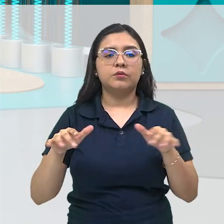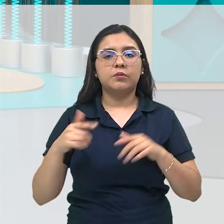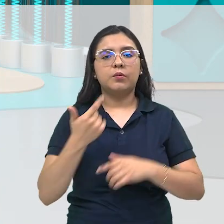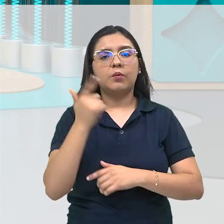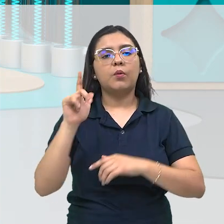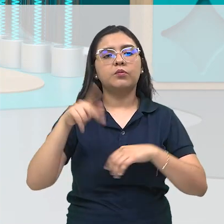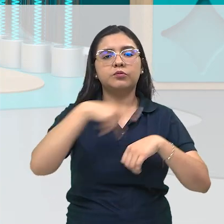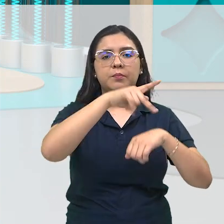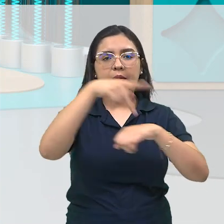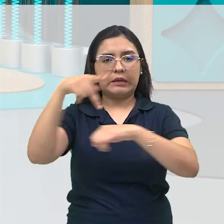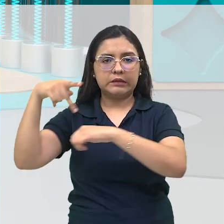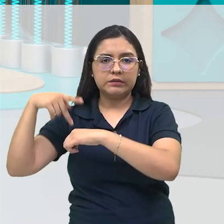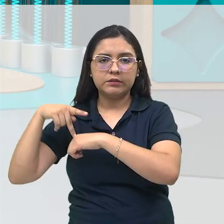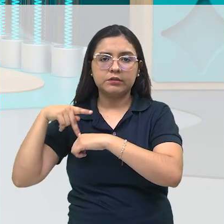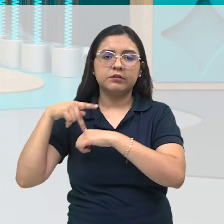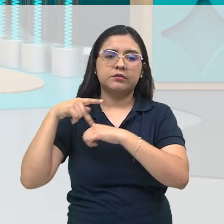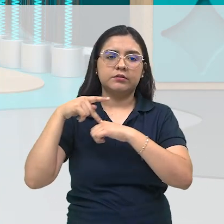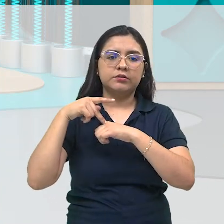outros países, né?